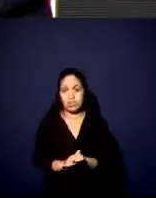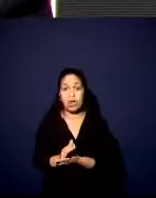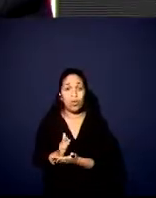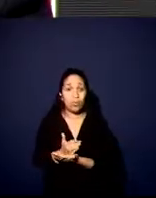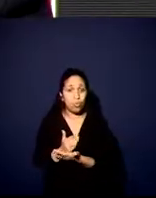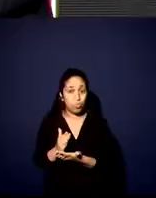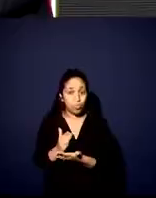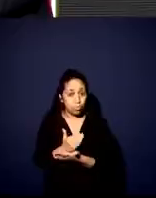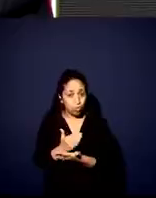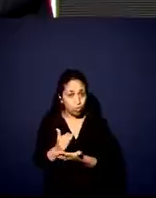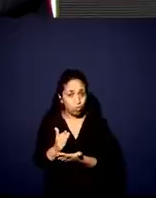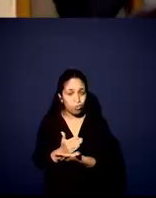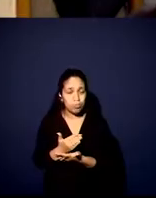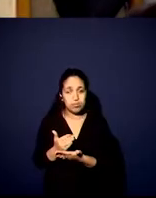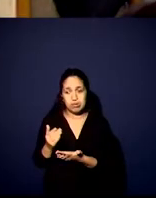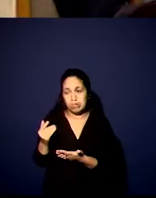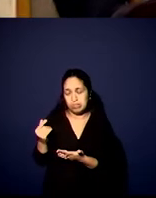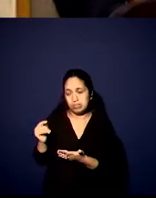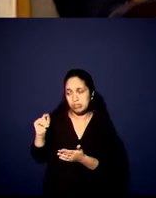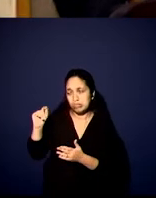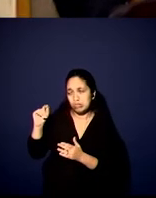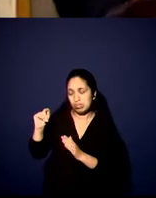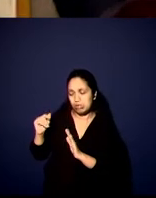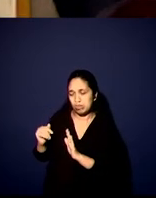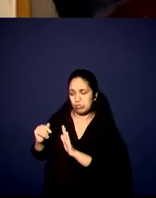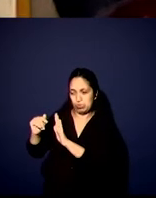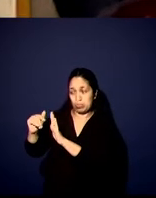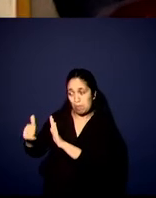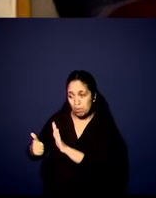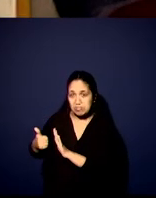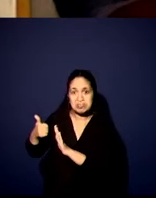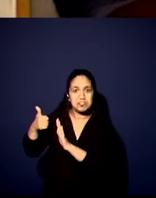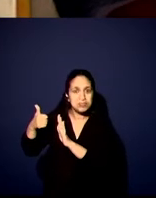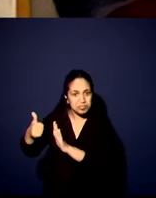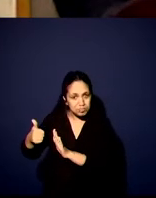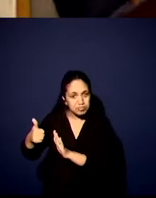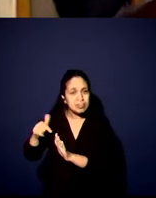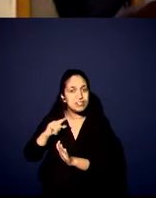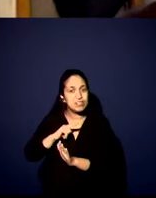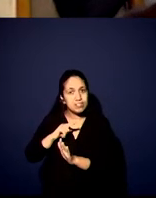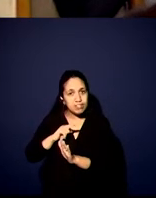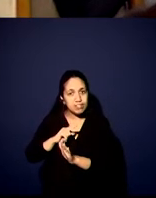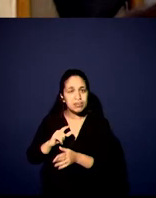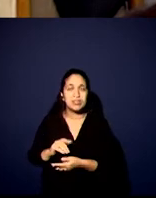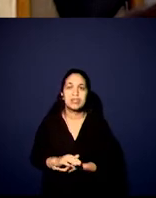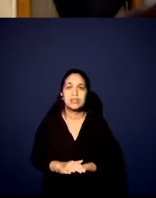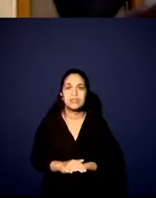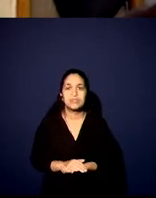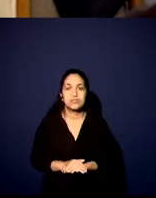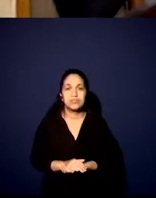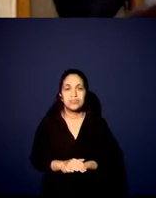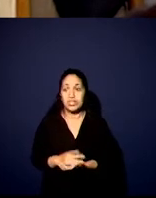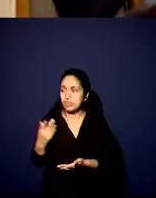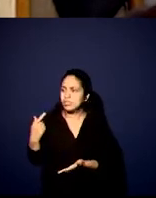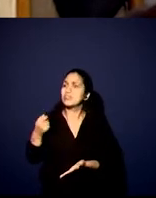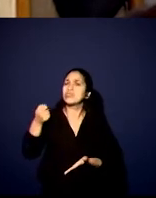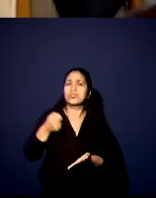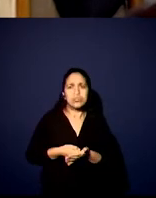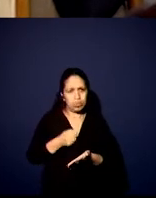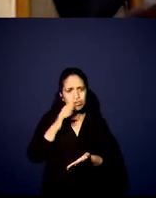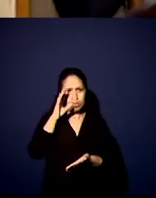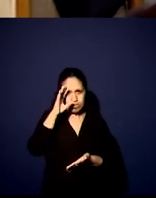tem uma reputação muito positiva Inclusive sancionam a decisão